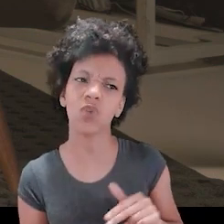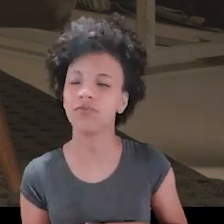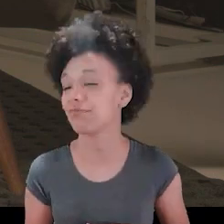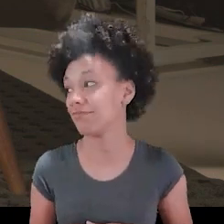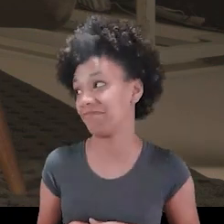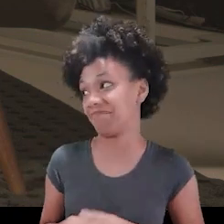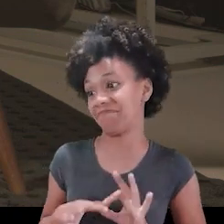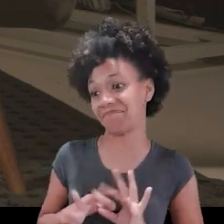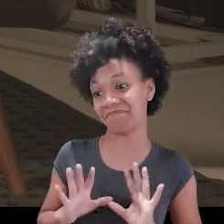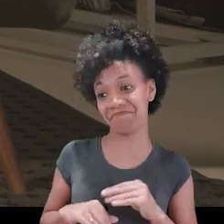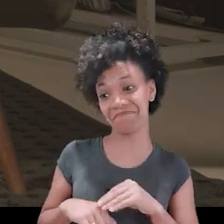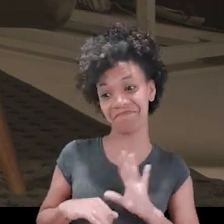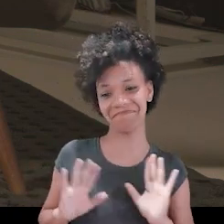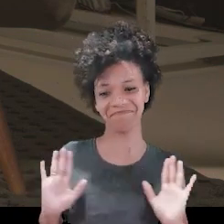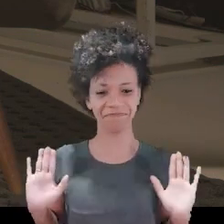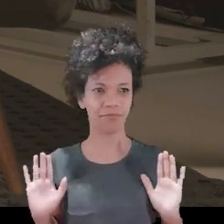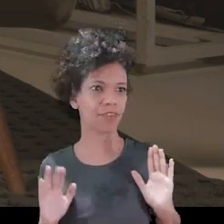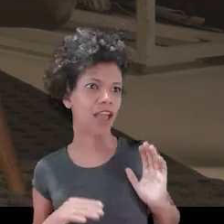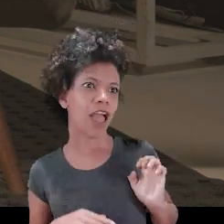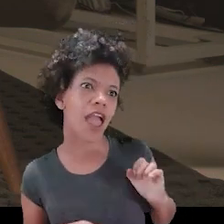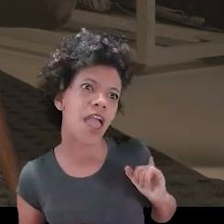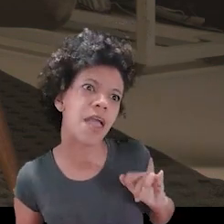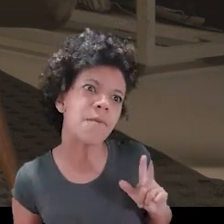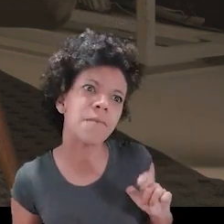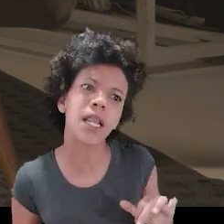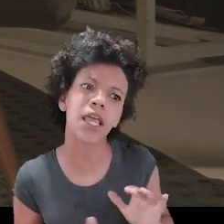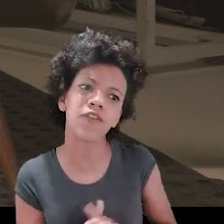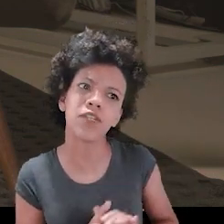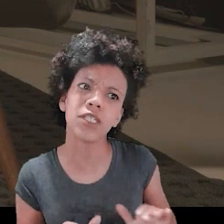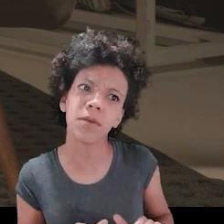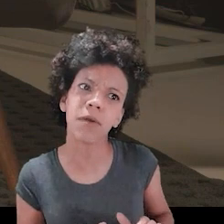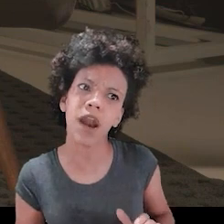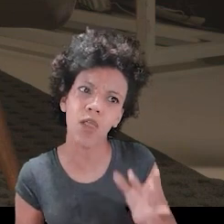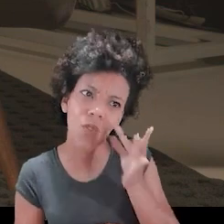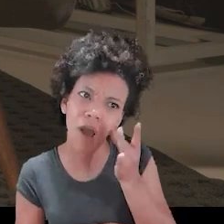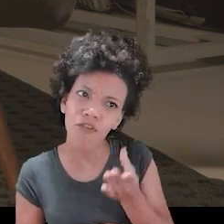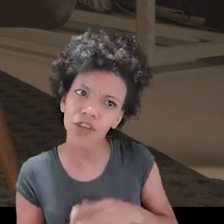amor ele nem lhe